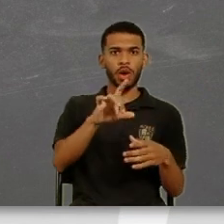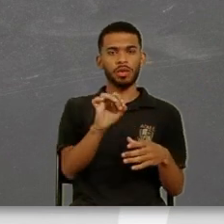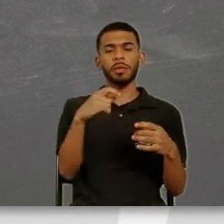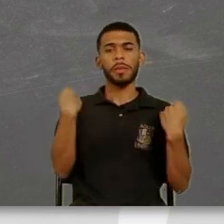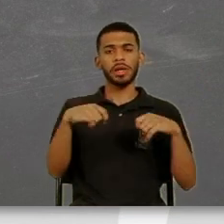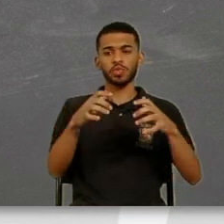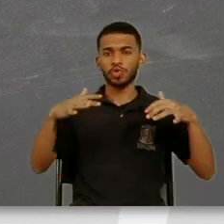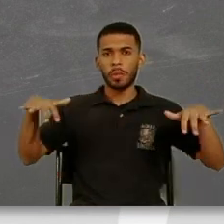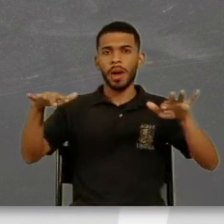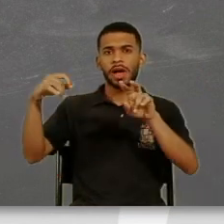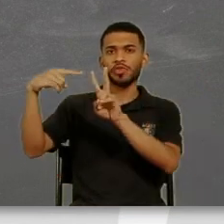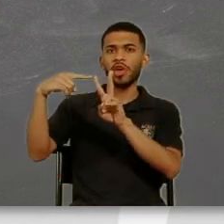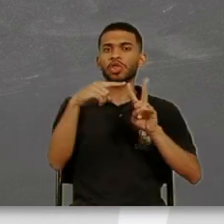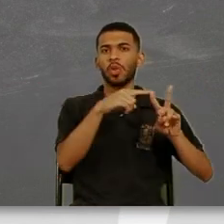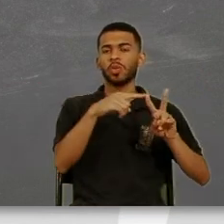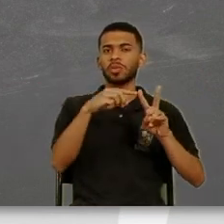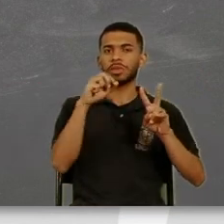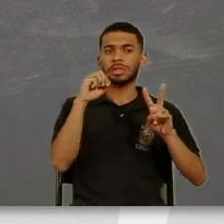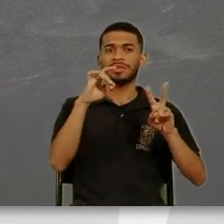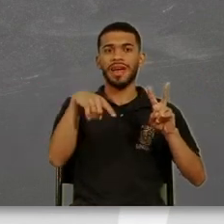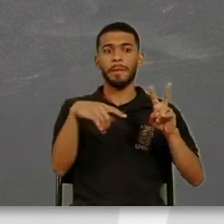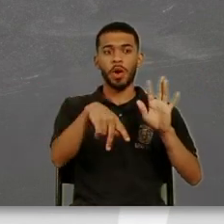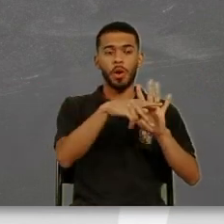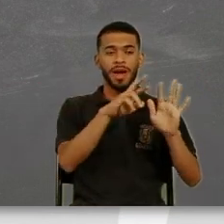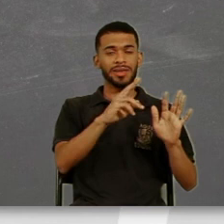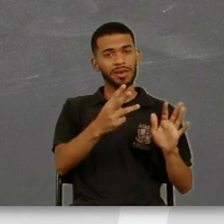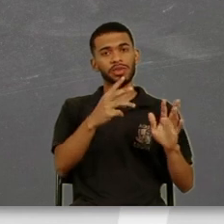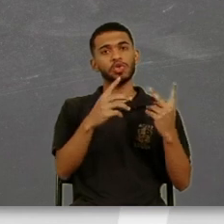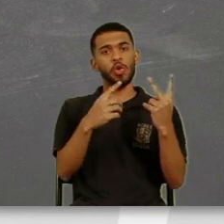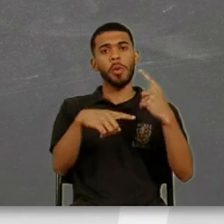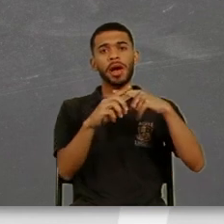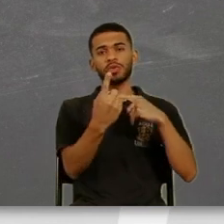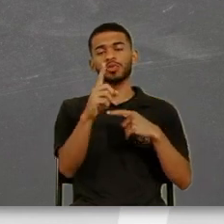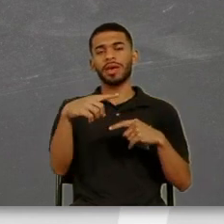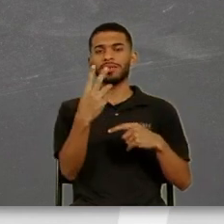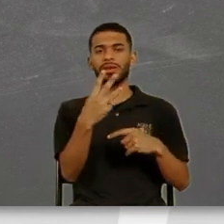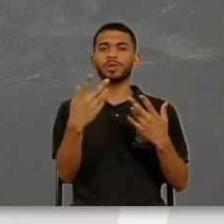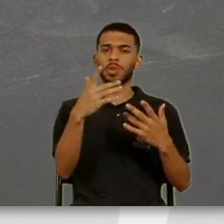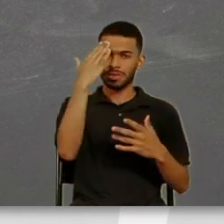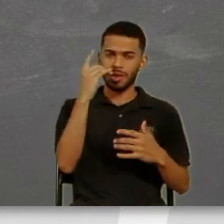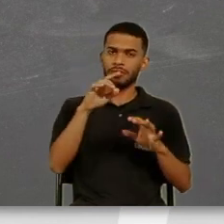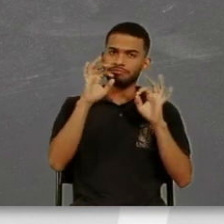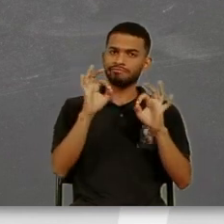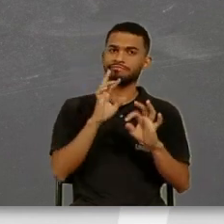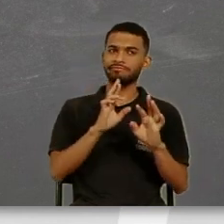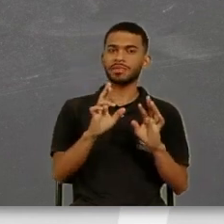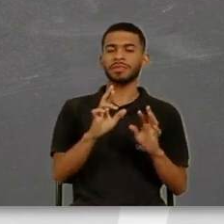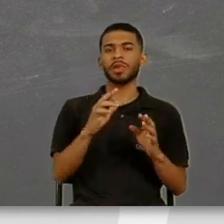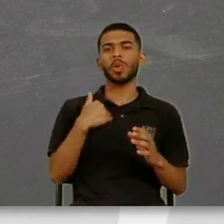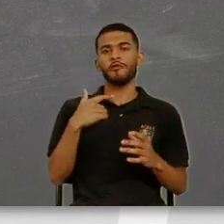dimensão do espaço vetorial. Se o espaço é do R3, 2 mais 1 dá 3, então eu sei que está correto o que eu estou